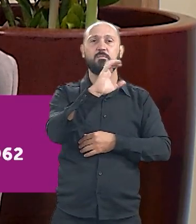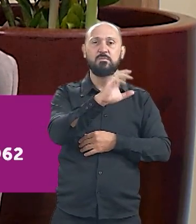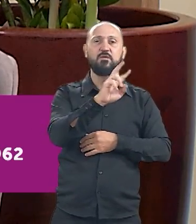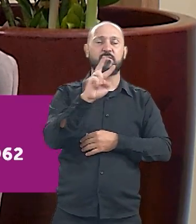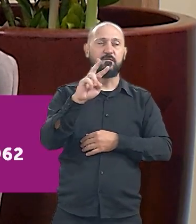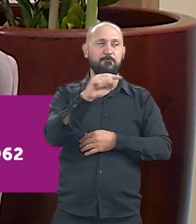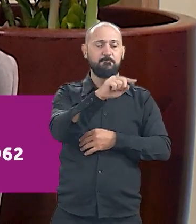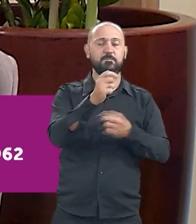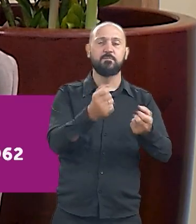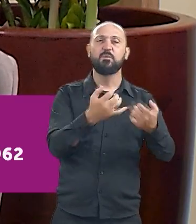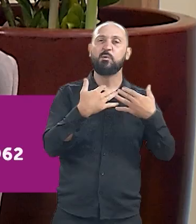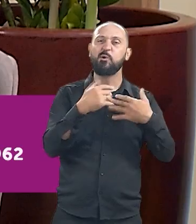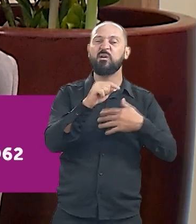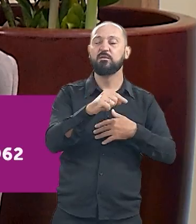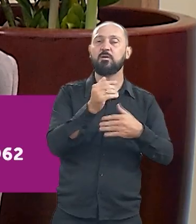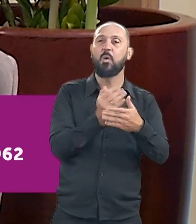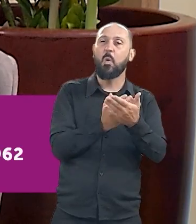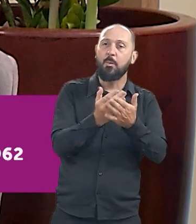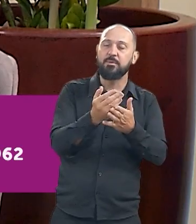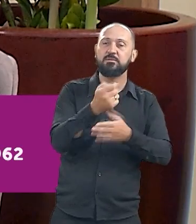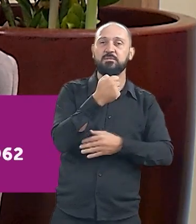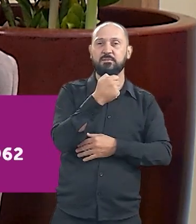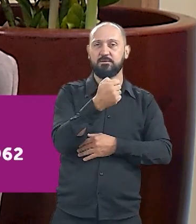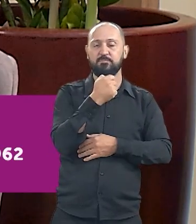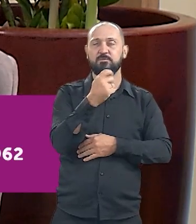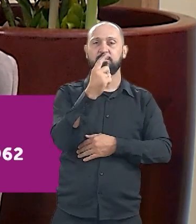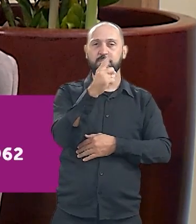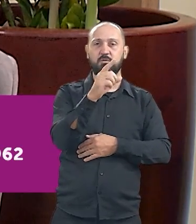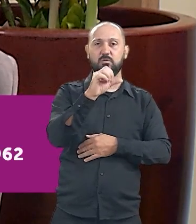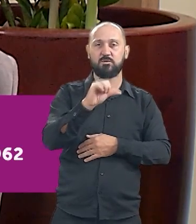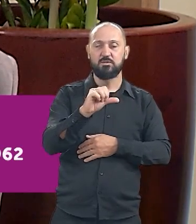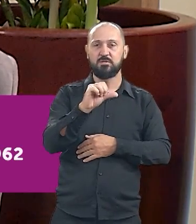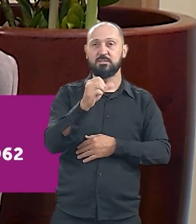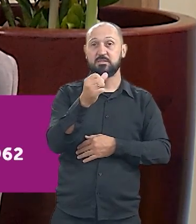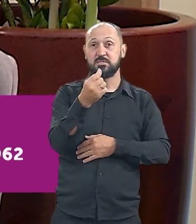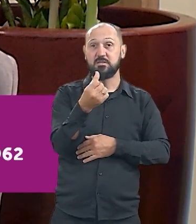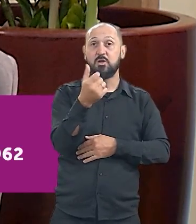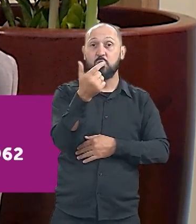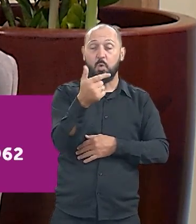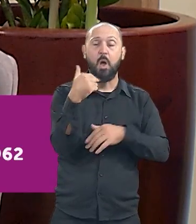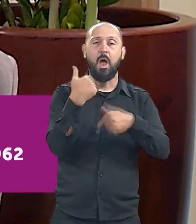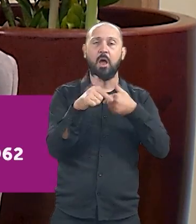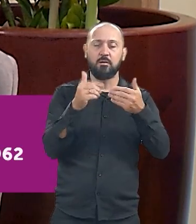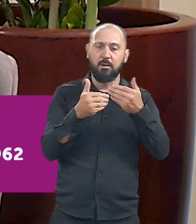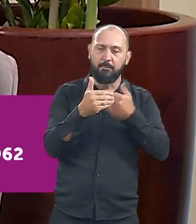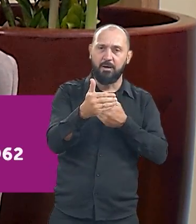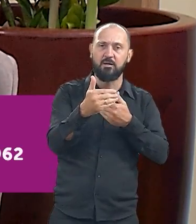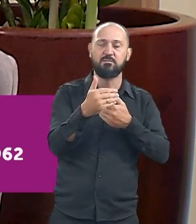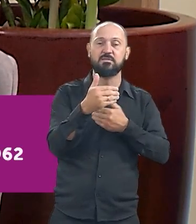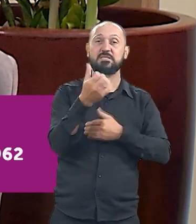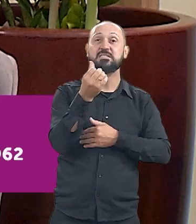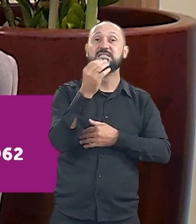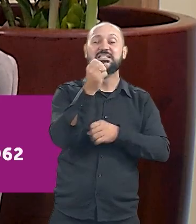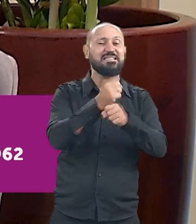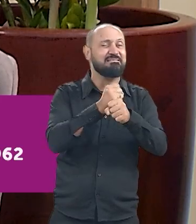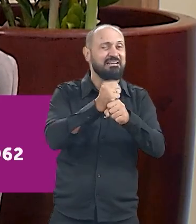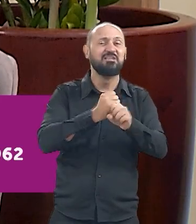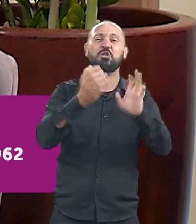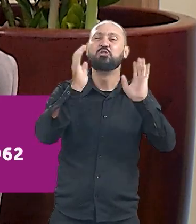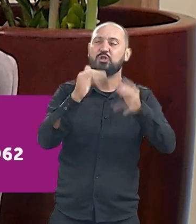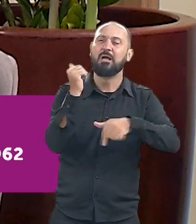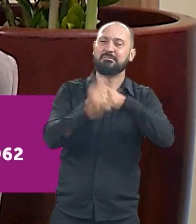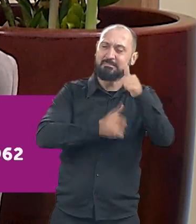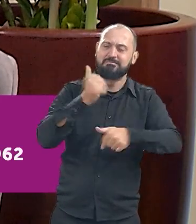nossa entrevista, desde 1962 fazendo esse trabalho. Mais de 60 anos, né, na estrada. Eu acredito